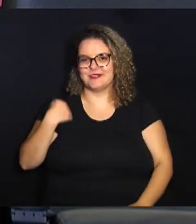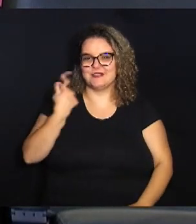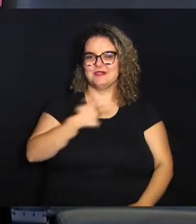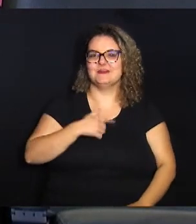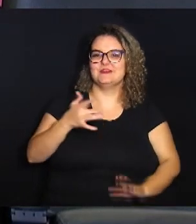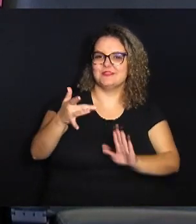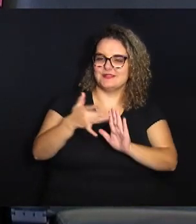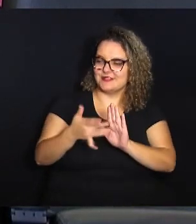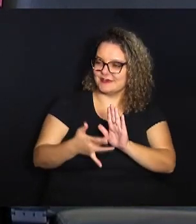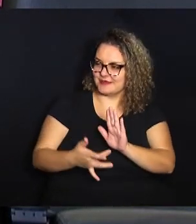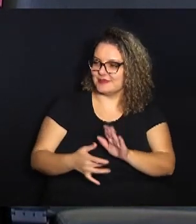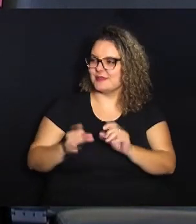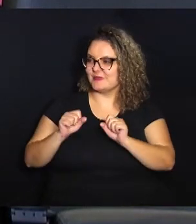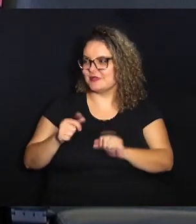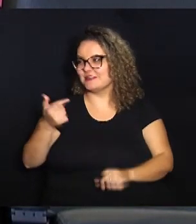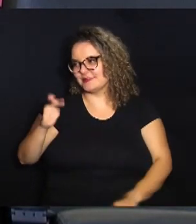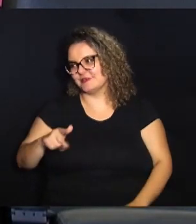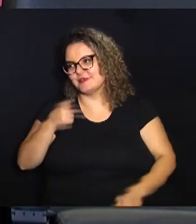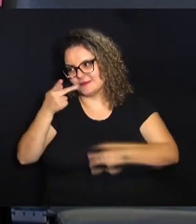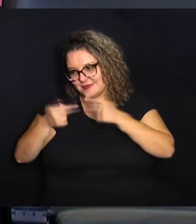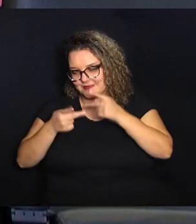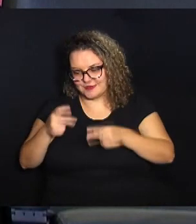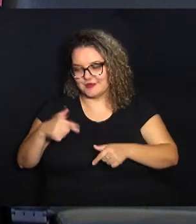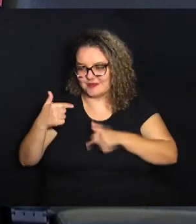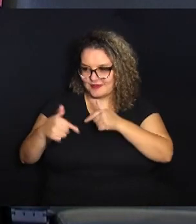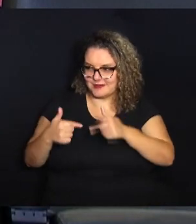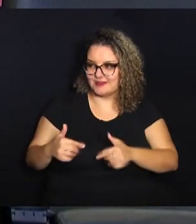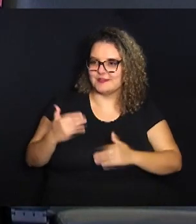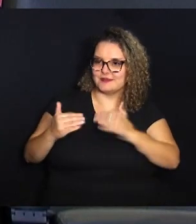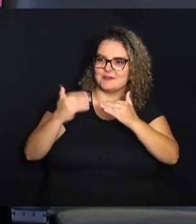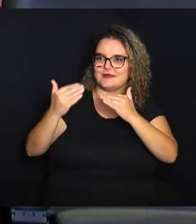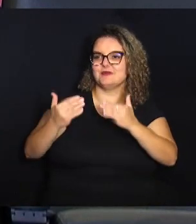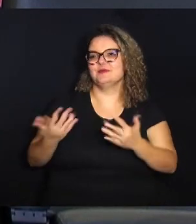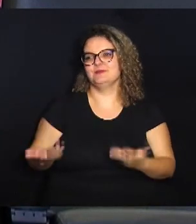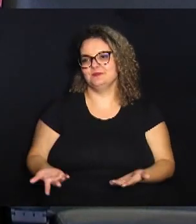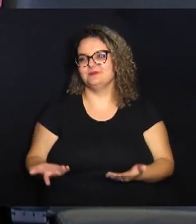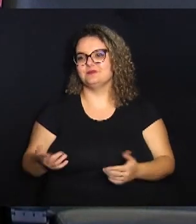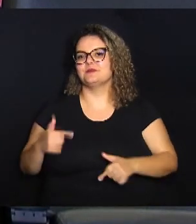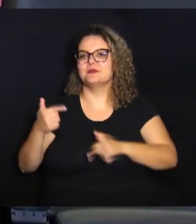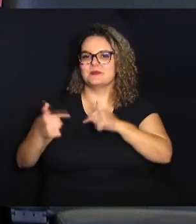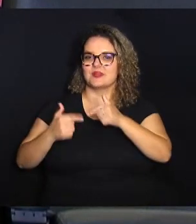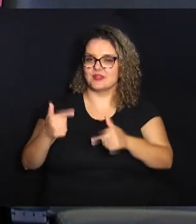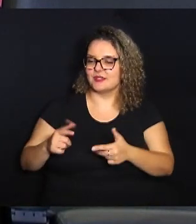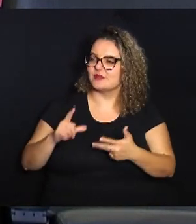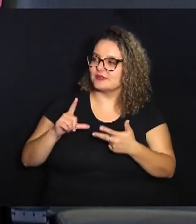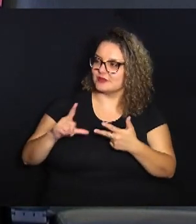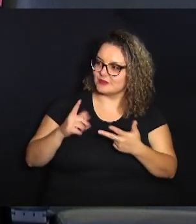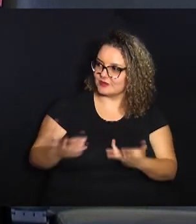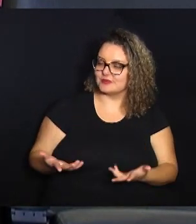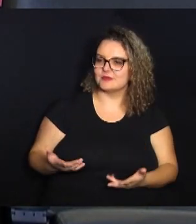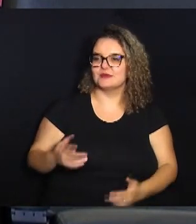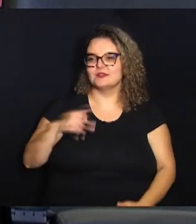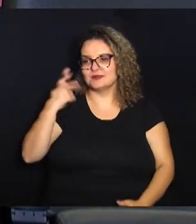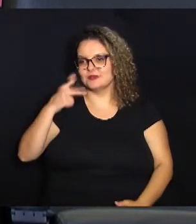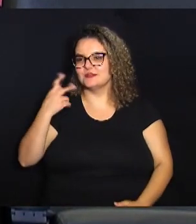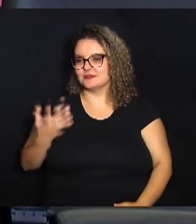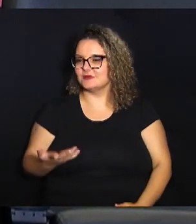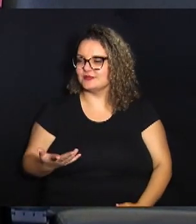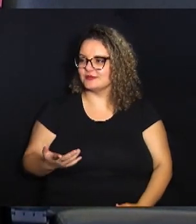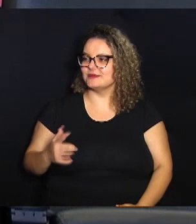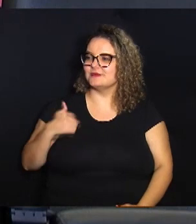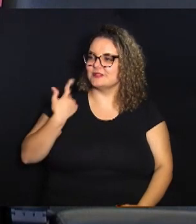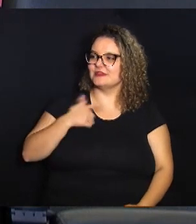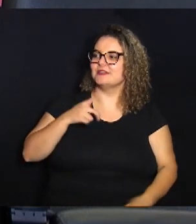Em Pauta para poder continuar falando sobre o trabalho desenvolvido, sobre o trabalho do Legislativo, dos parlamentares para a